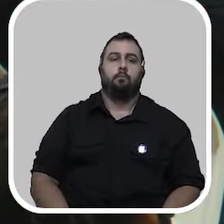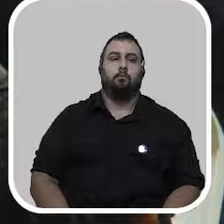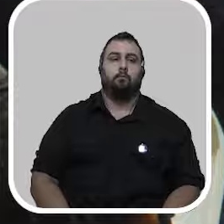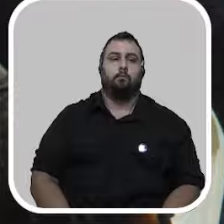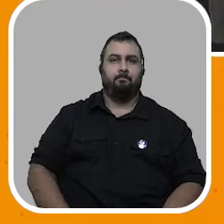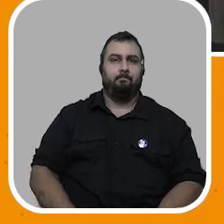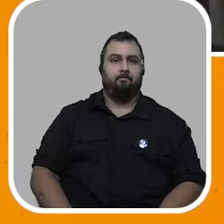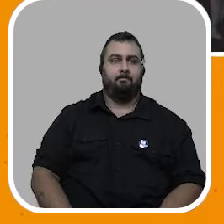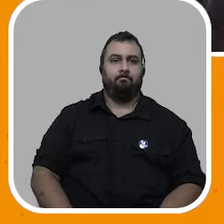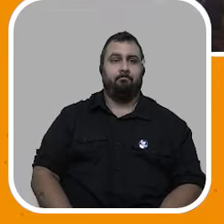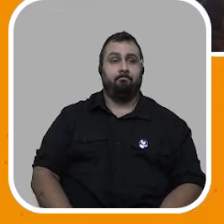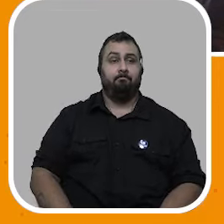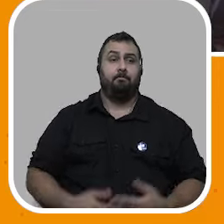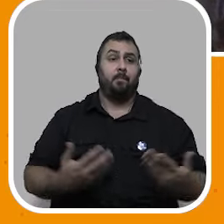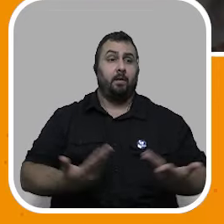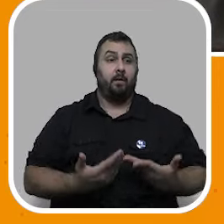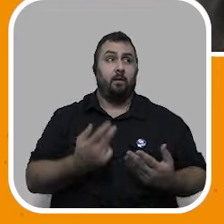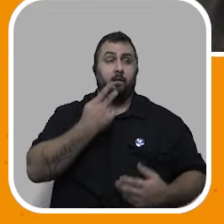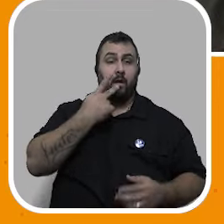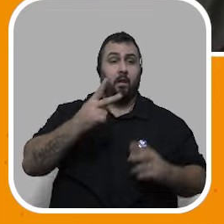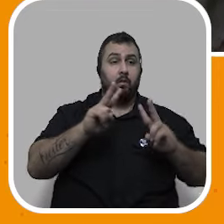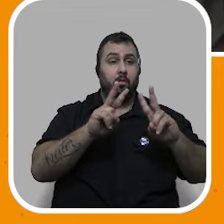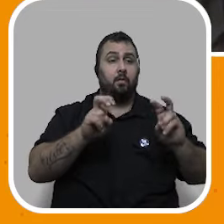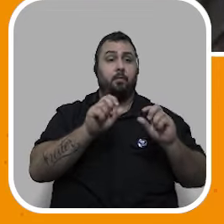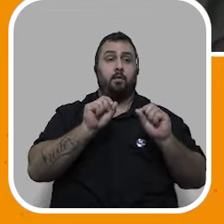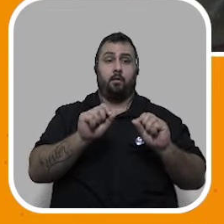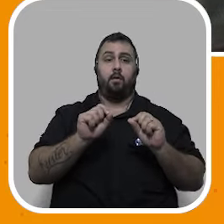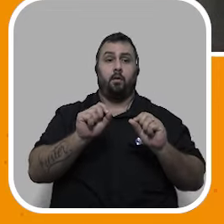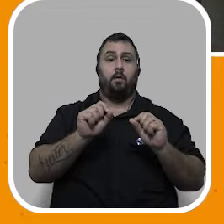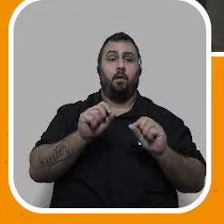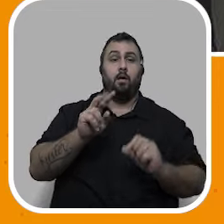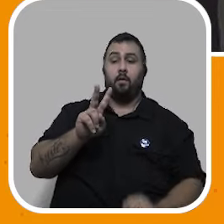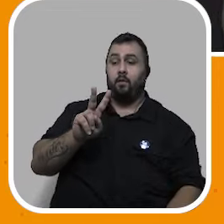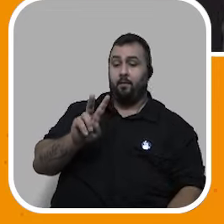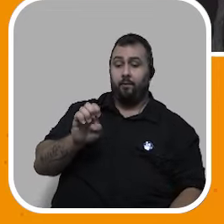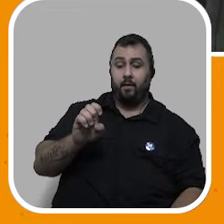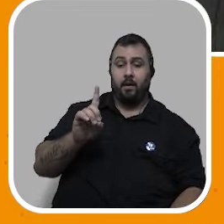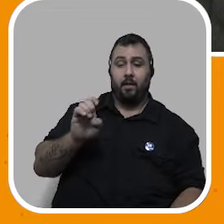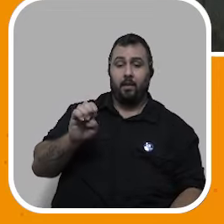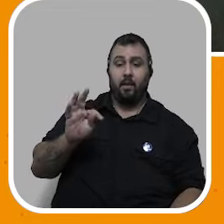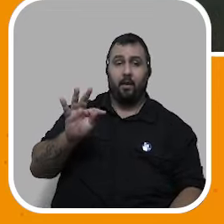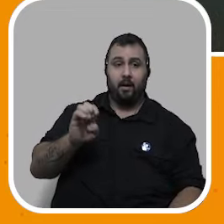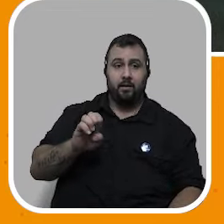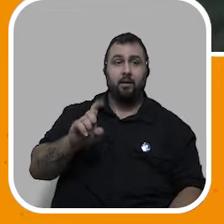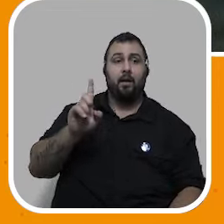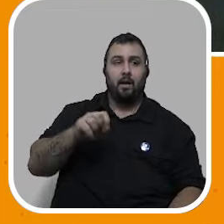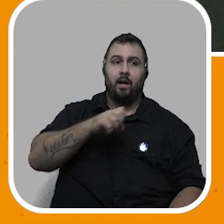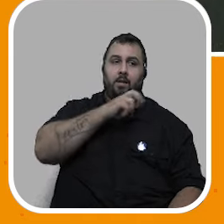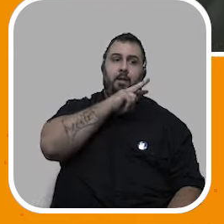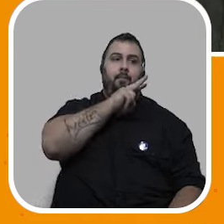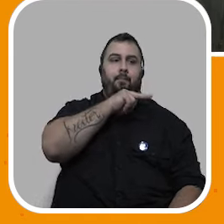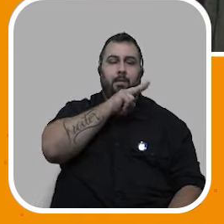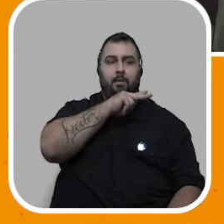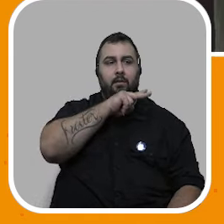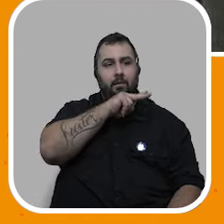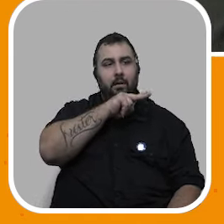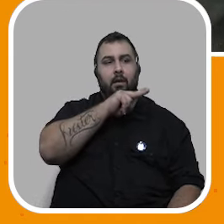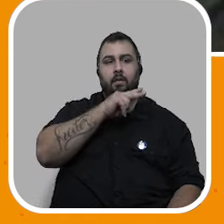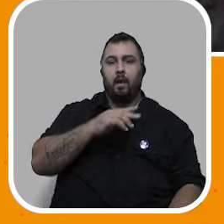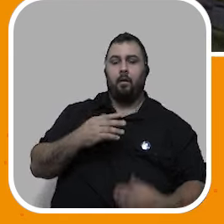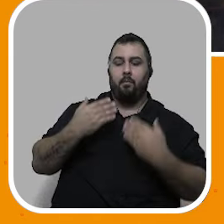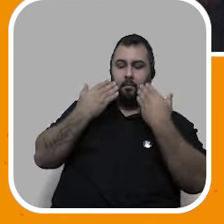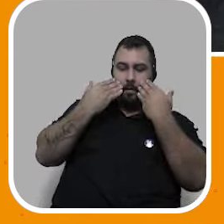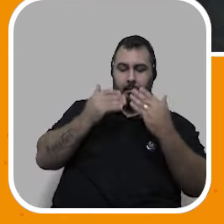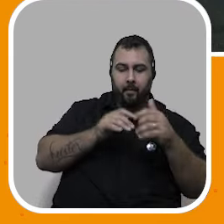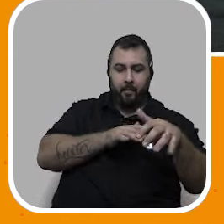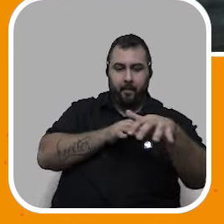vocês e aí agora vamos falar da nossa grande Vedete que foi a da comissão de frente